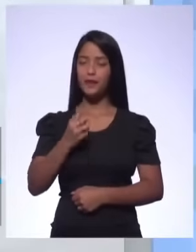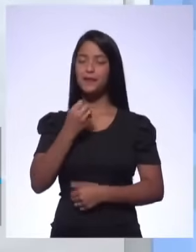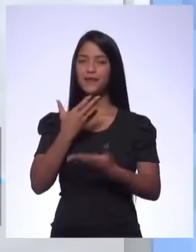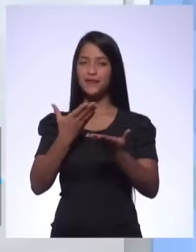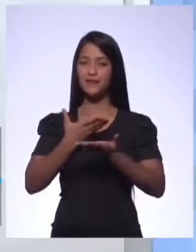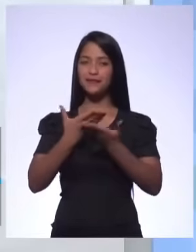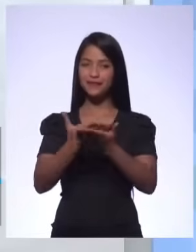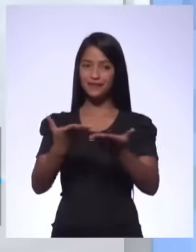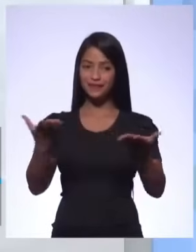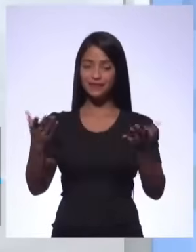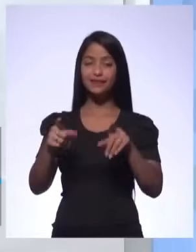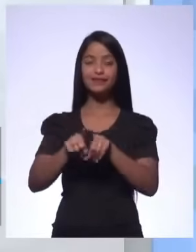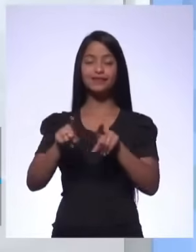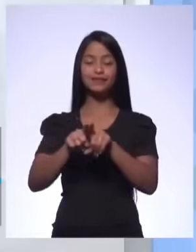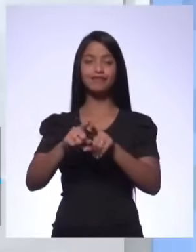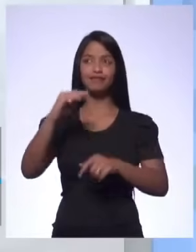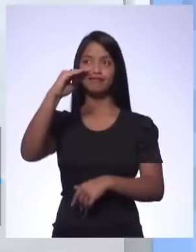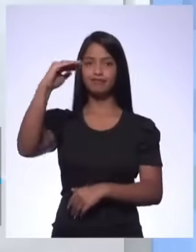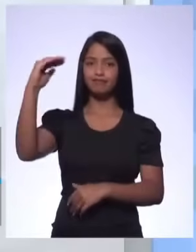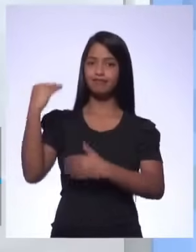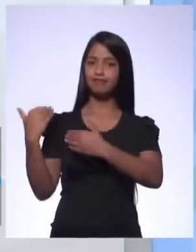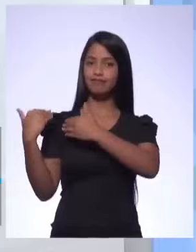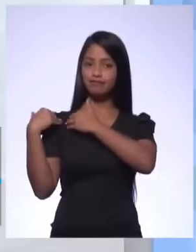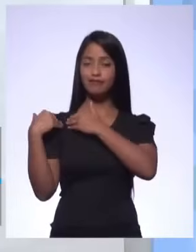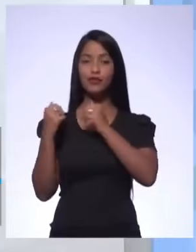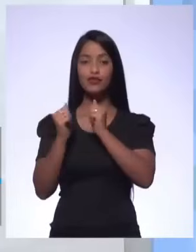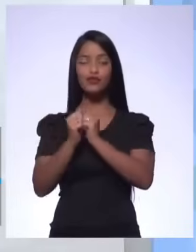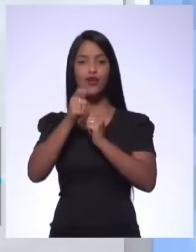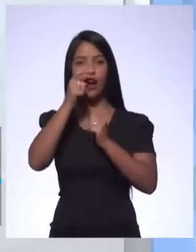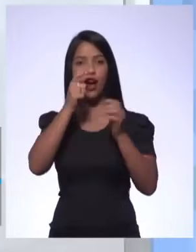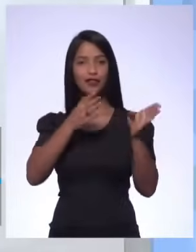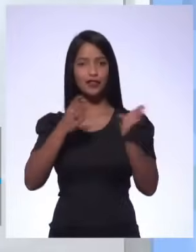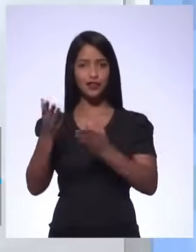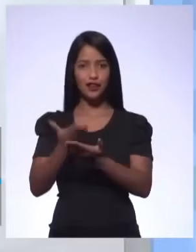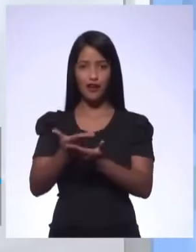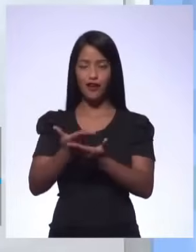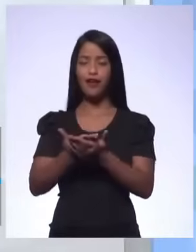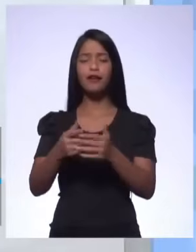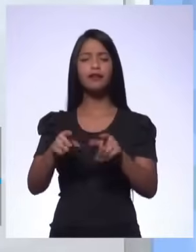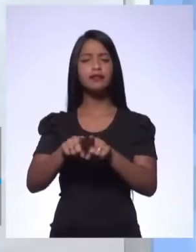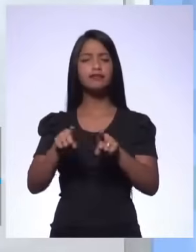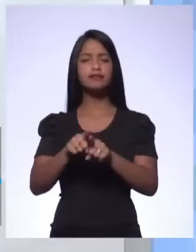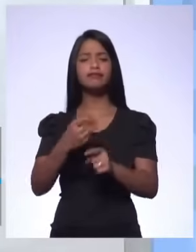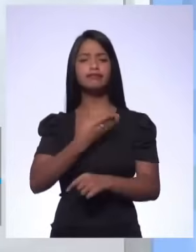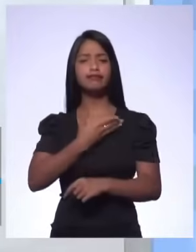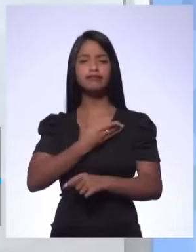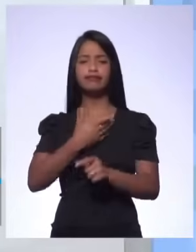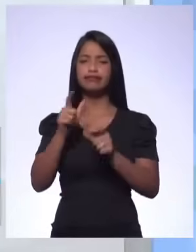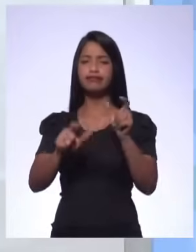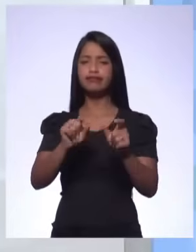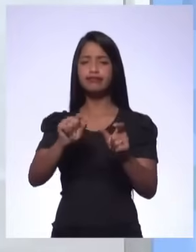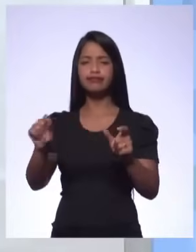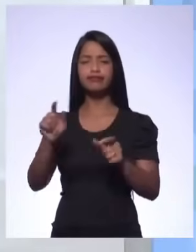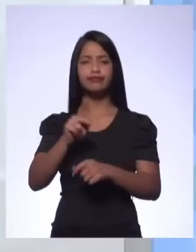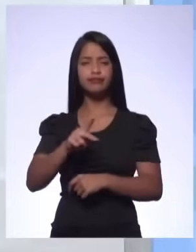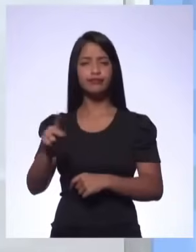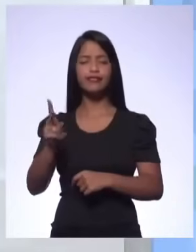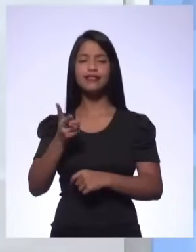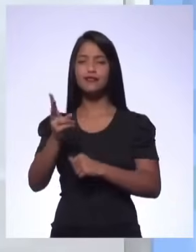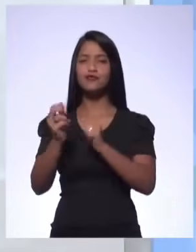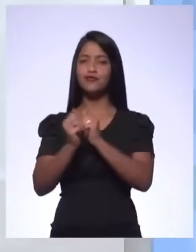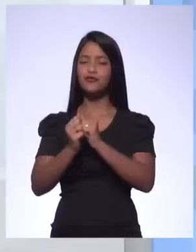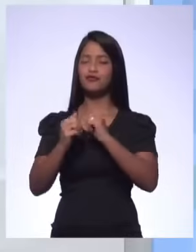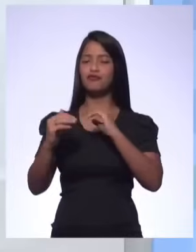vocês, aos seus responsáveis aí que acompanham as aulas e também nossos queridos colegas professores que estão sempre aí contribuindo com a